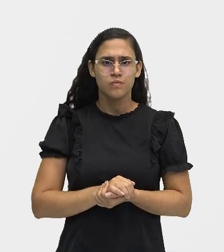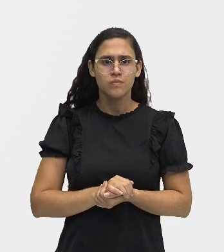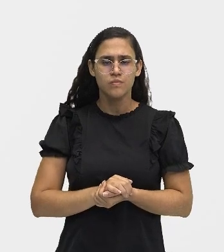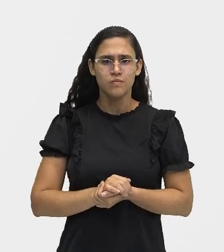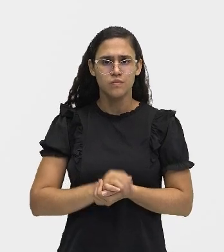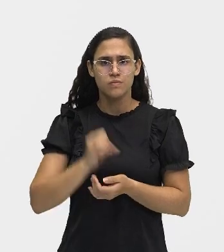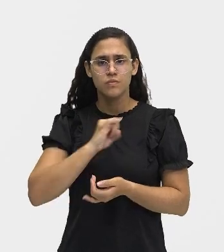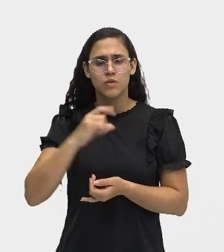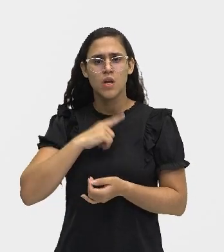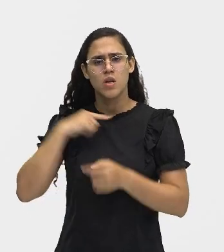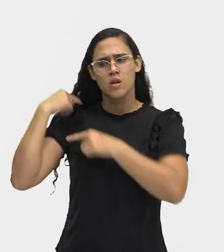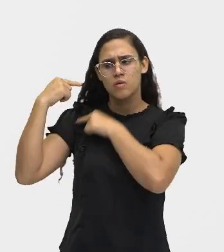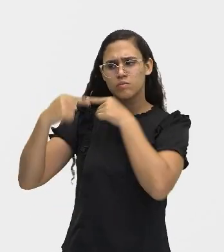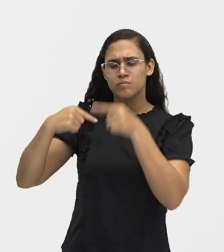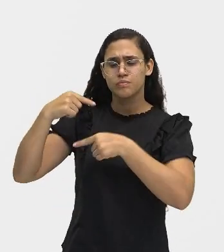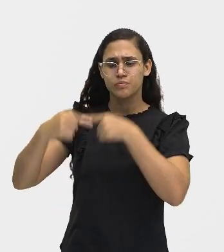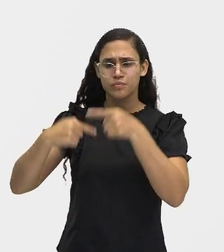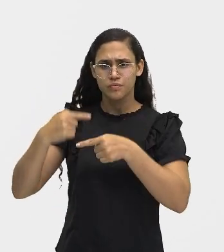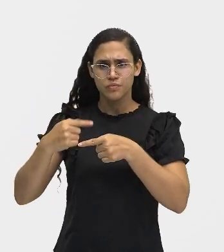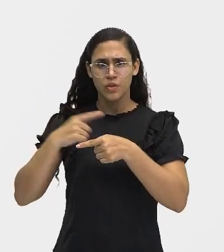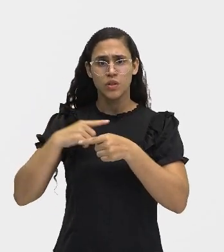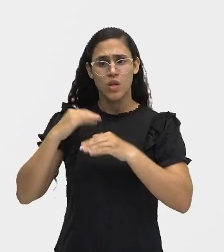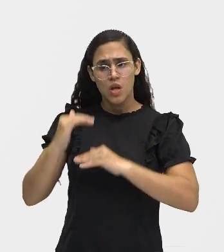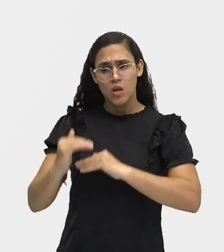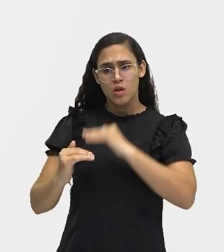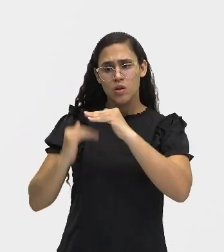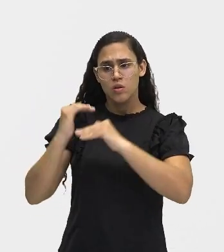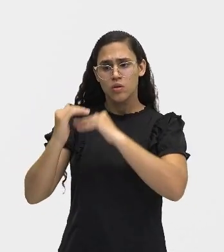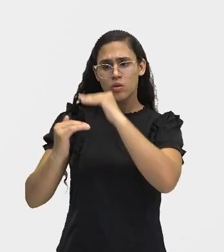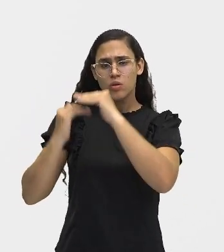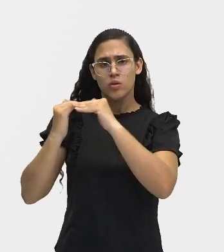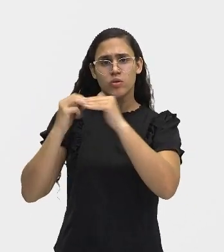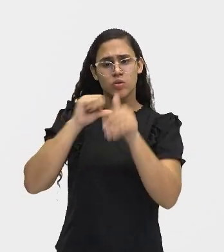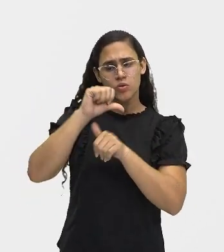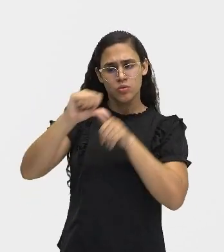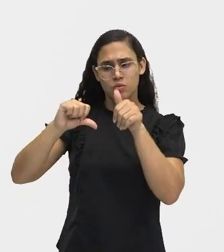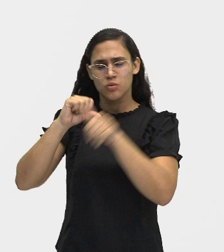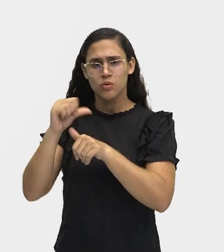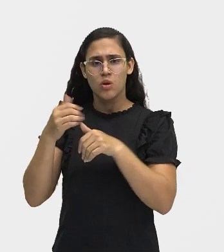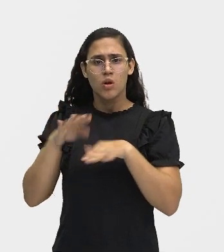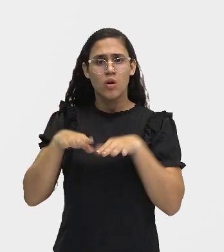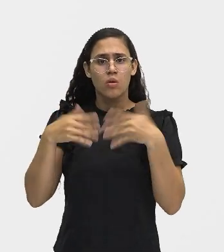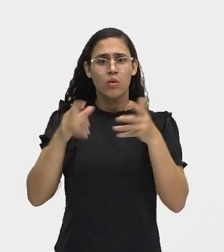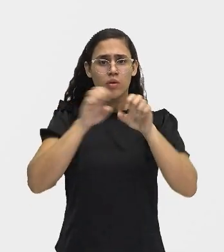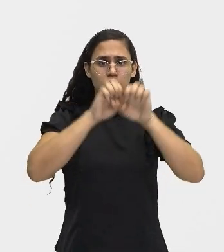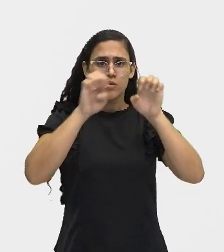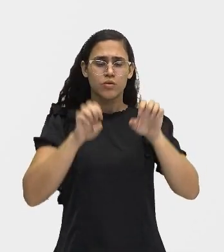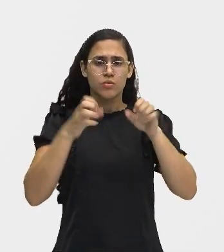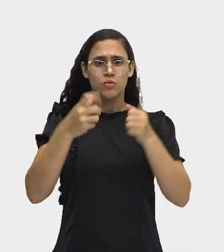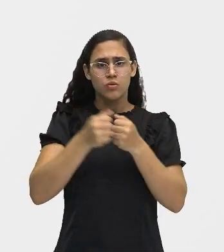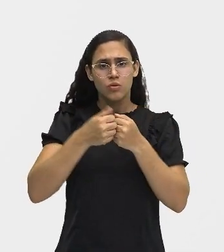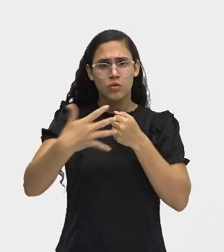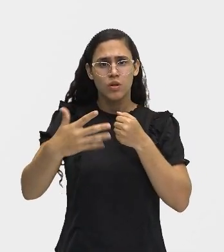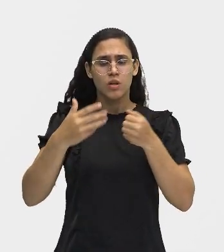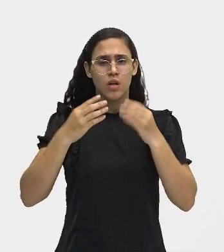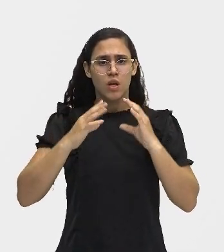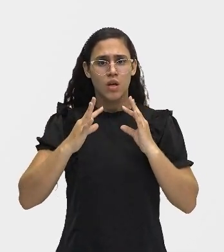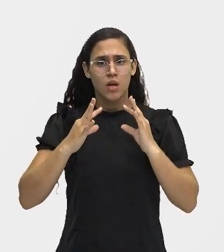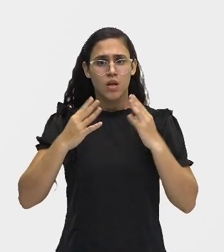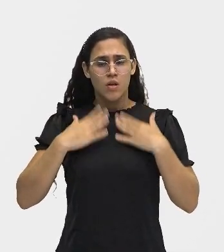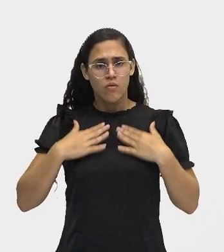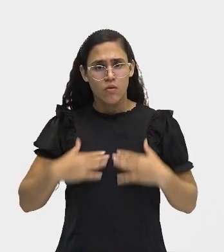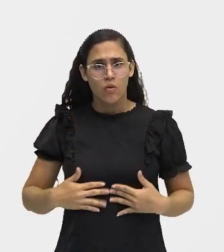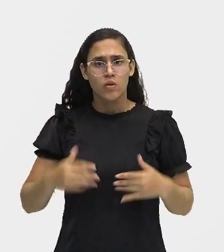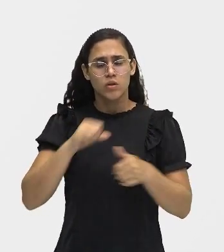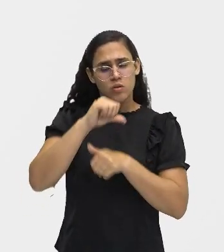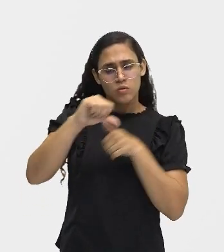tem descendentes, se ele evoluiu, se ele se modificou muito, que estruturas anatômicas e fisiológicas se modificaram, né? Então, tudo